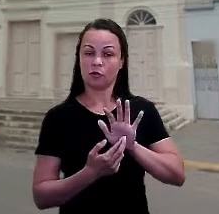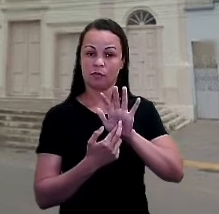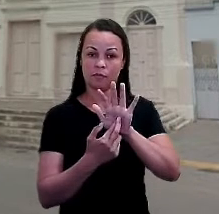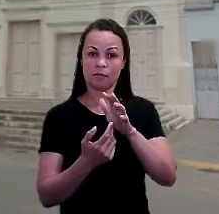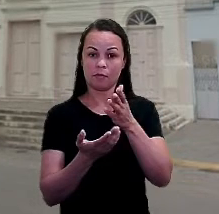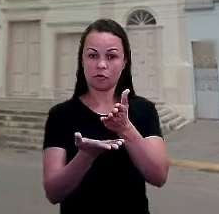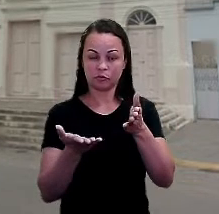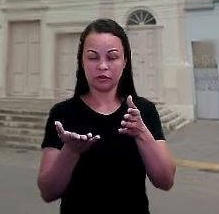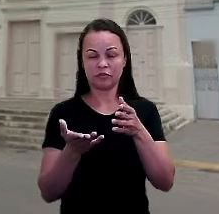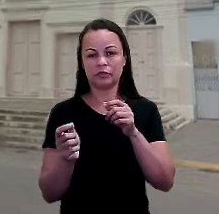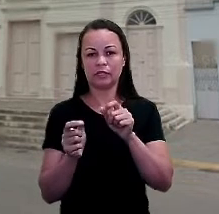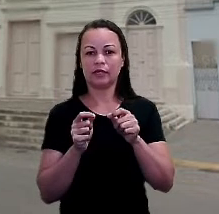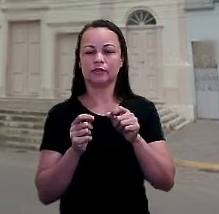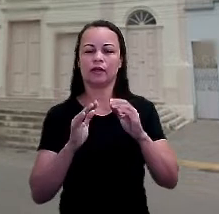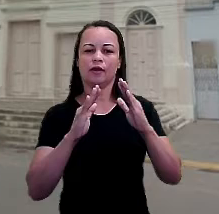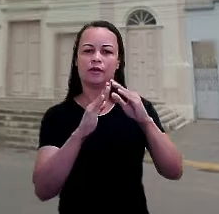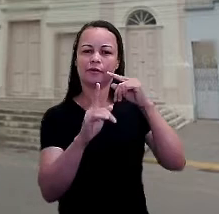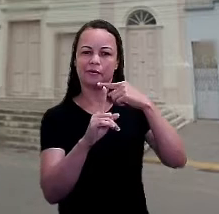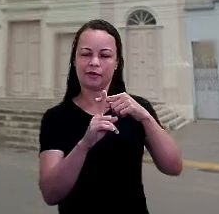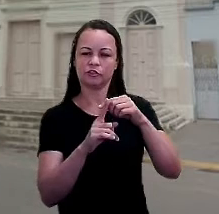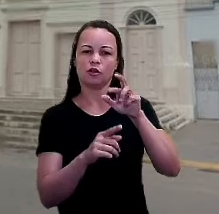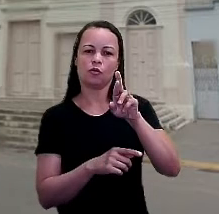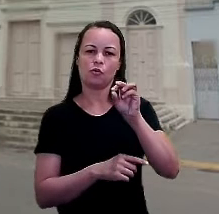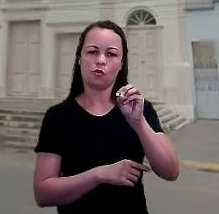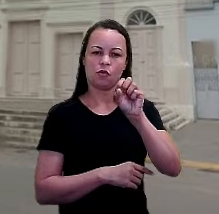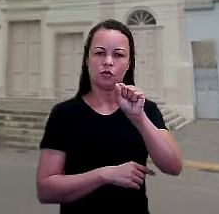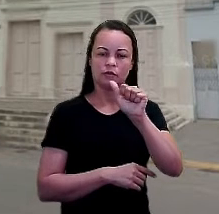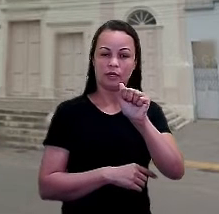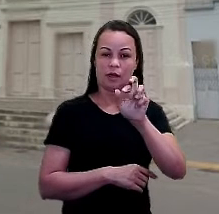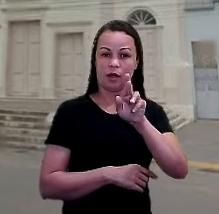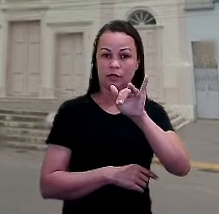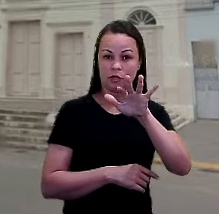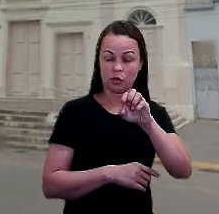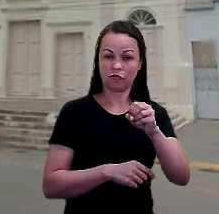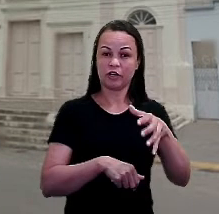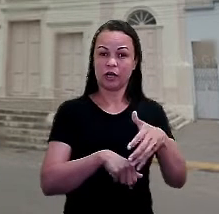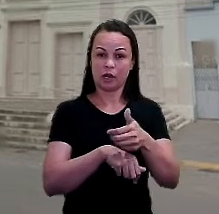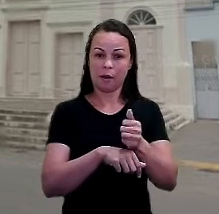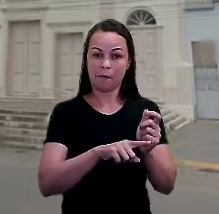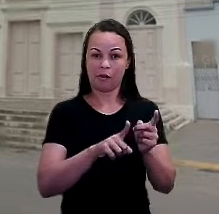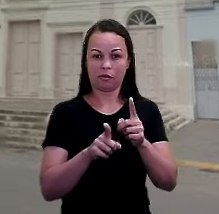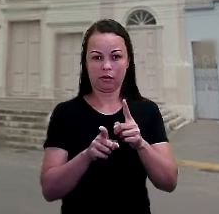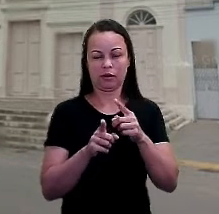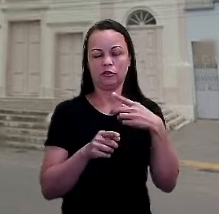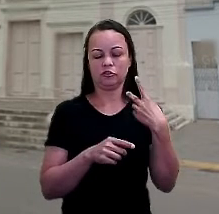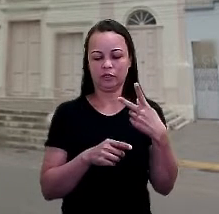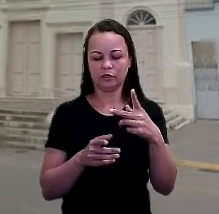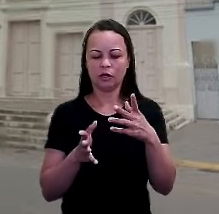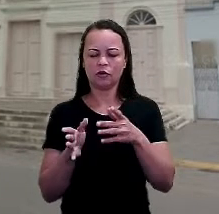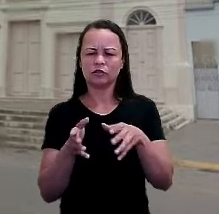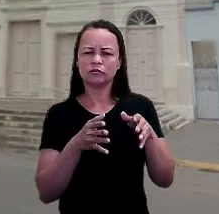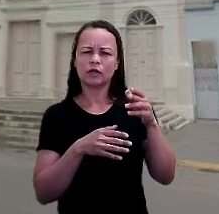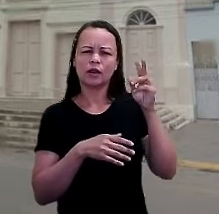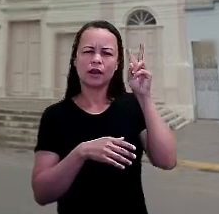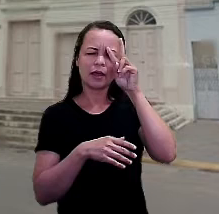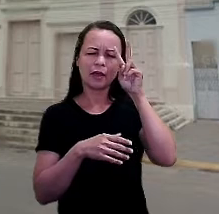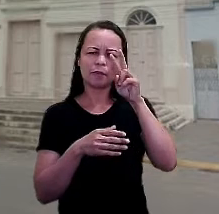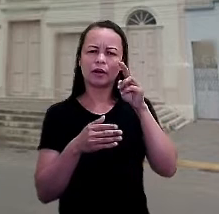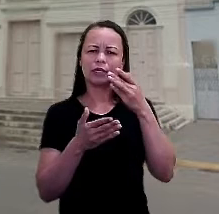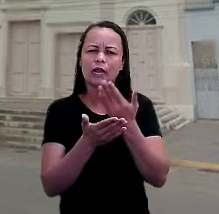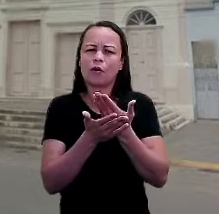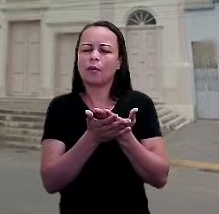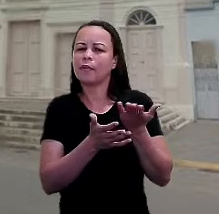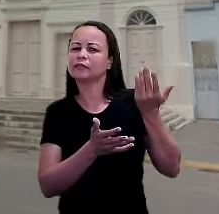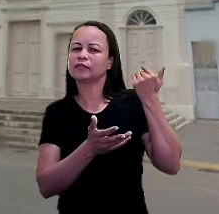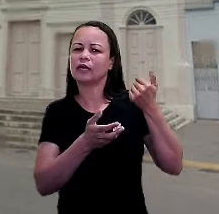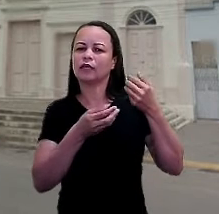vocês a Igreja do Rosário. Não sei se vocês se lembram da aula passada, que aí houve o Hectombo dos Rosários. Vocês lembram